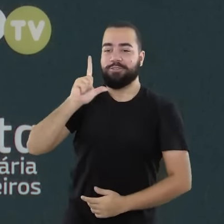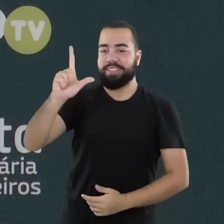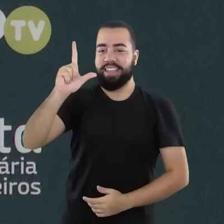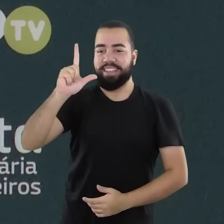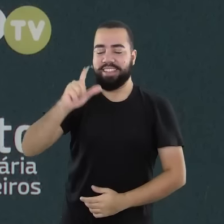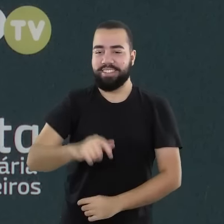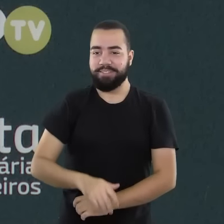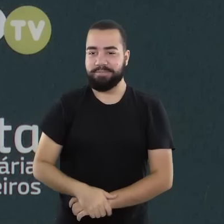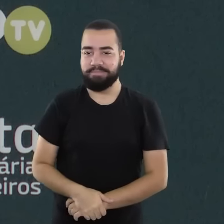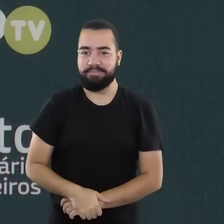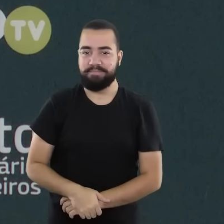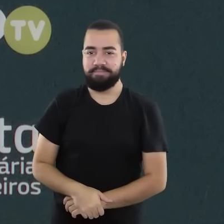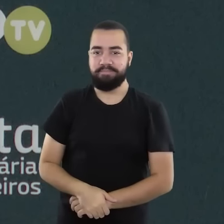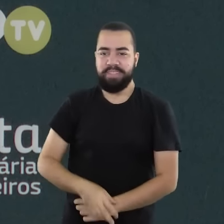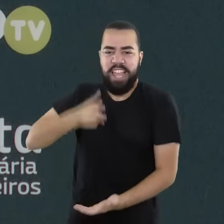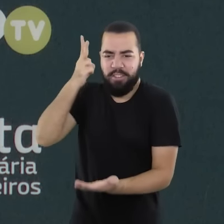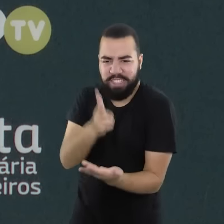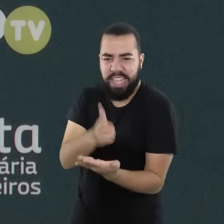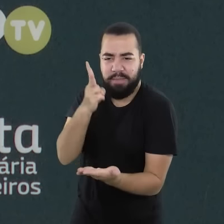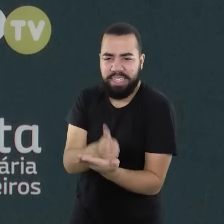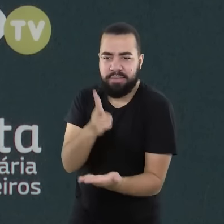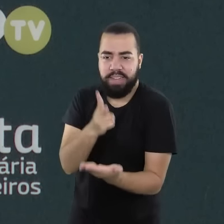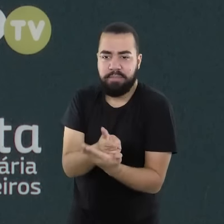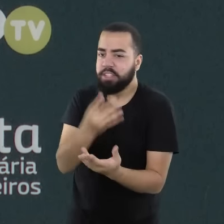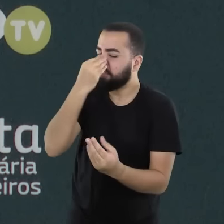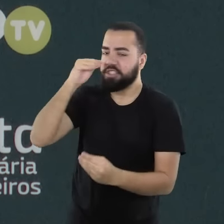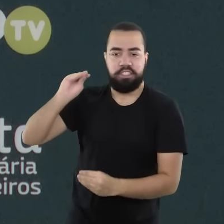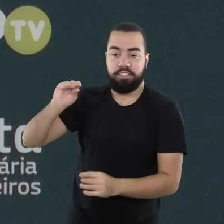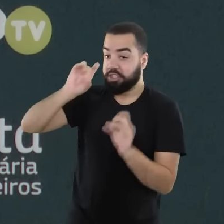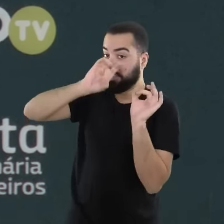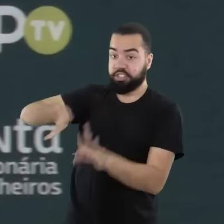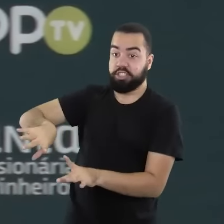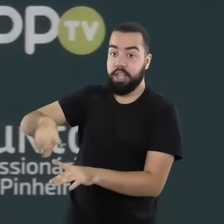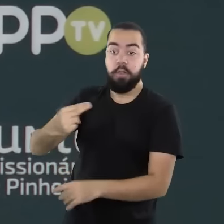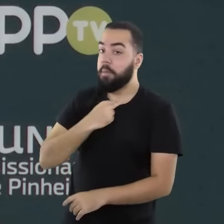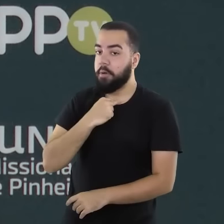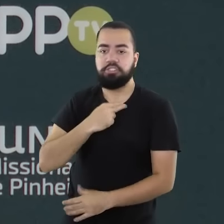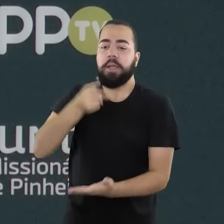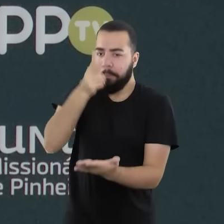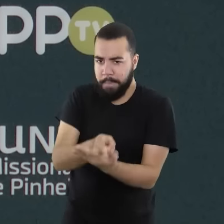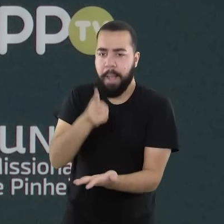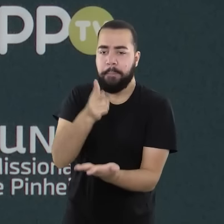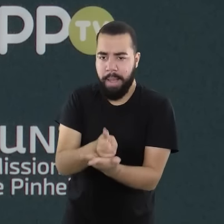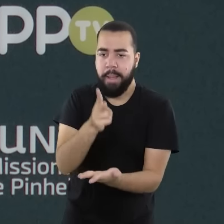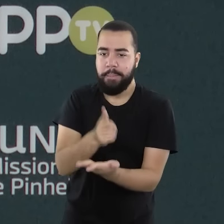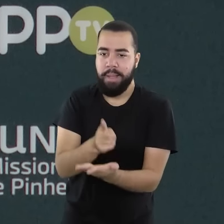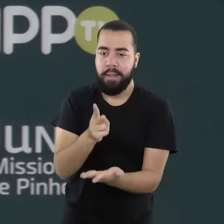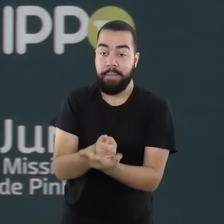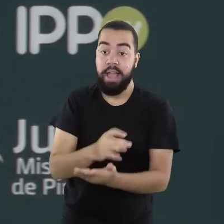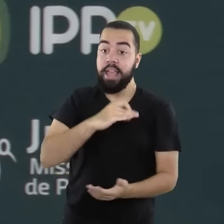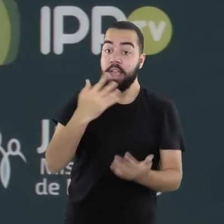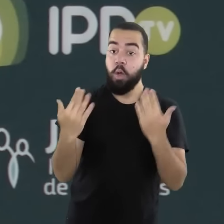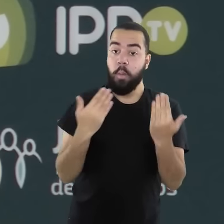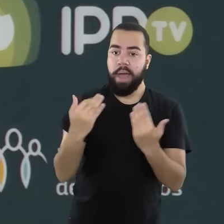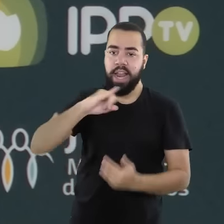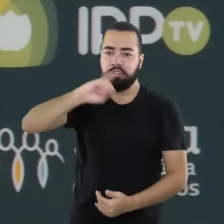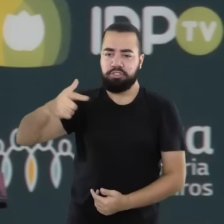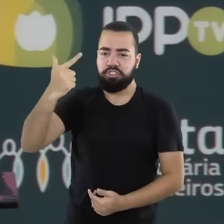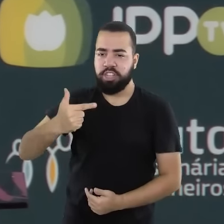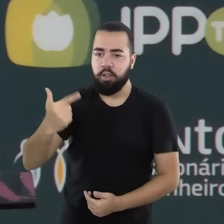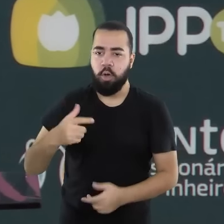É resiliente, é perseverante. É como diz Jacó: não te largarei enquanto o Senhor não